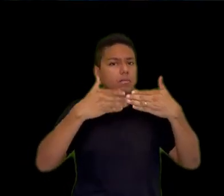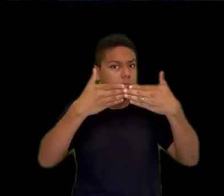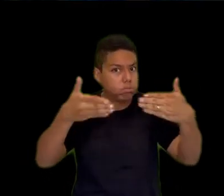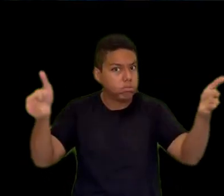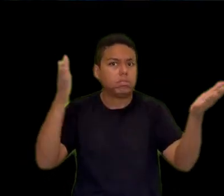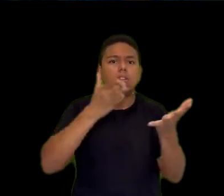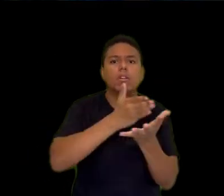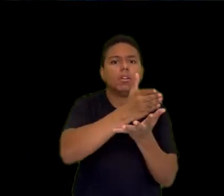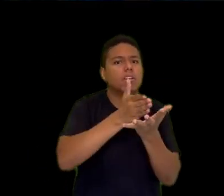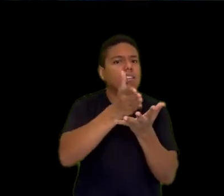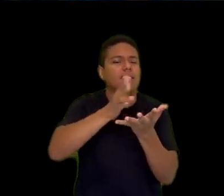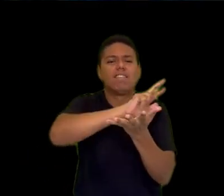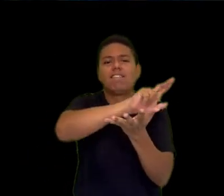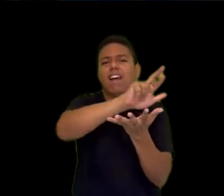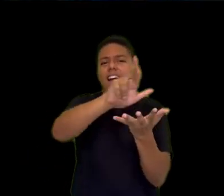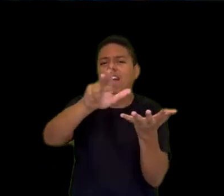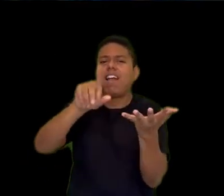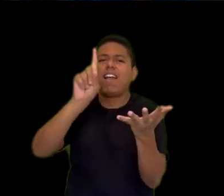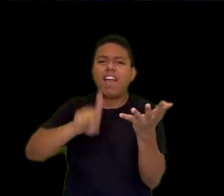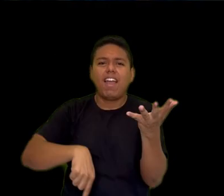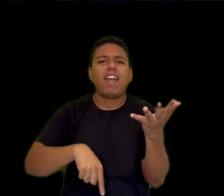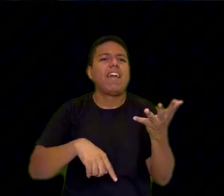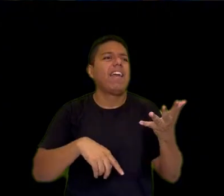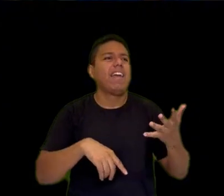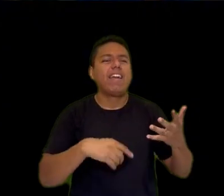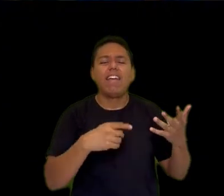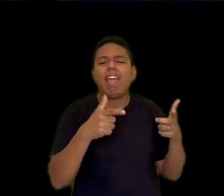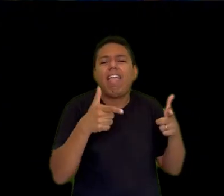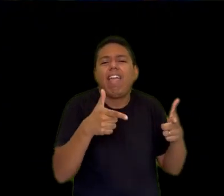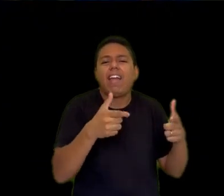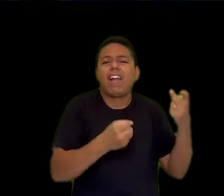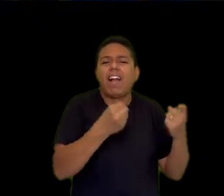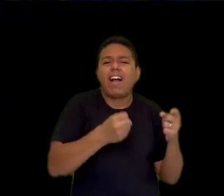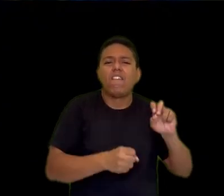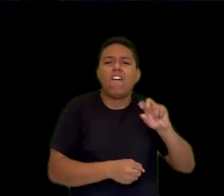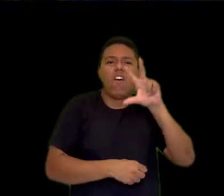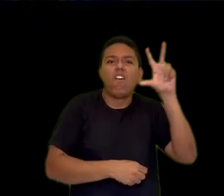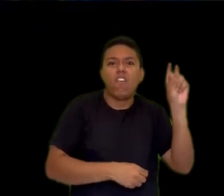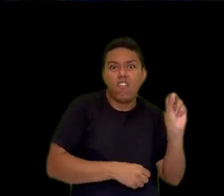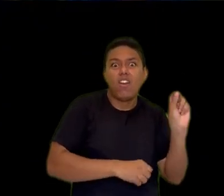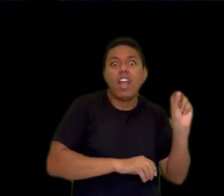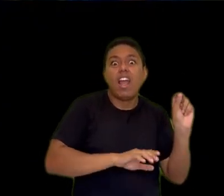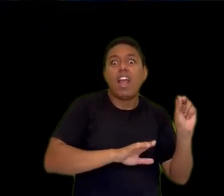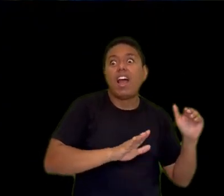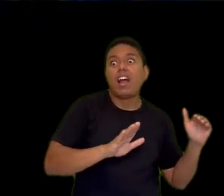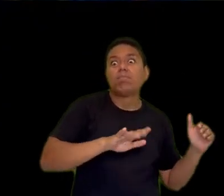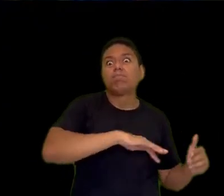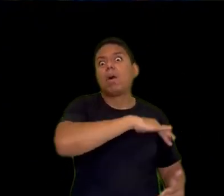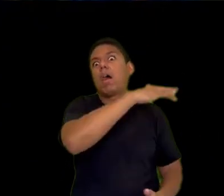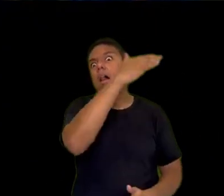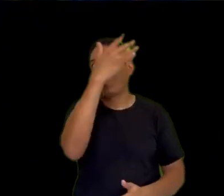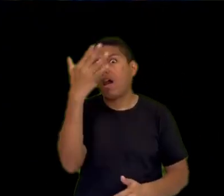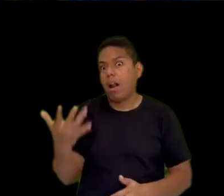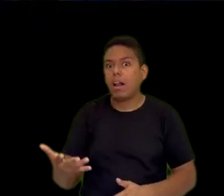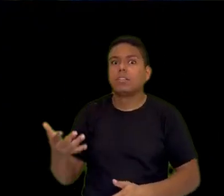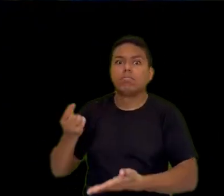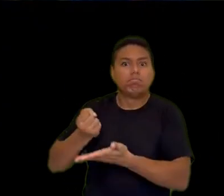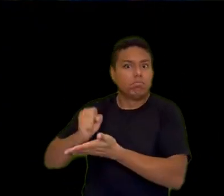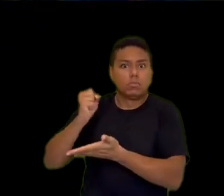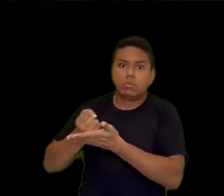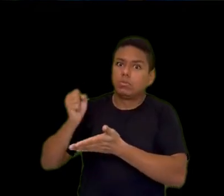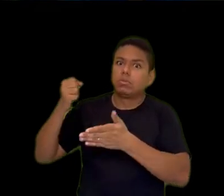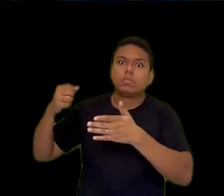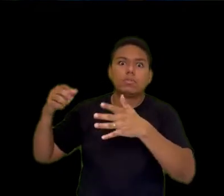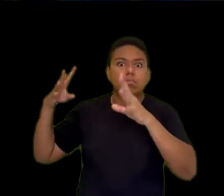até o radiofármaco, né? Então, desde algo que é mais simples até algo bastante complexo. Então,